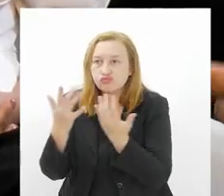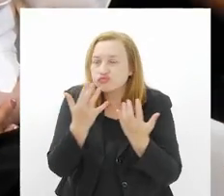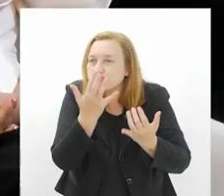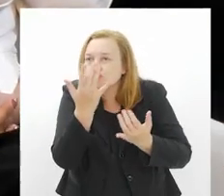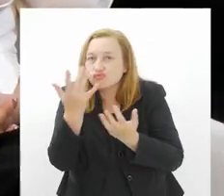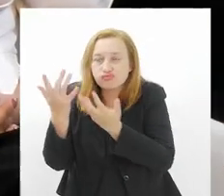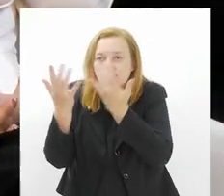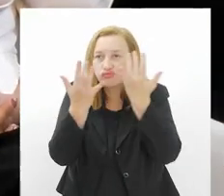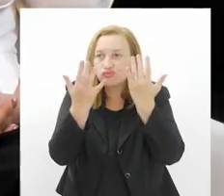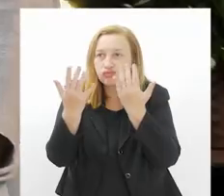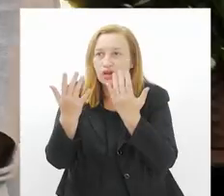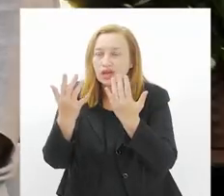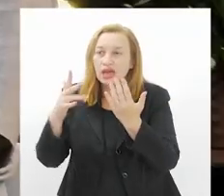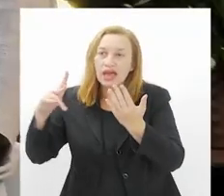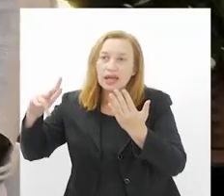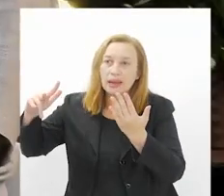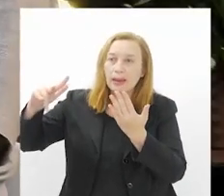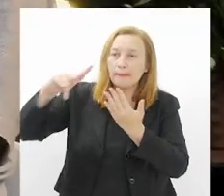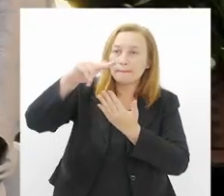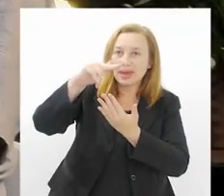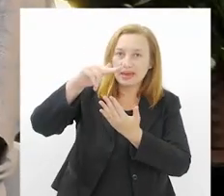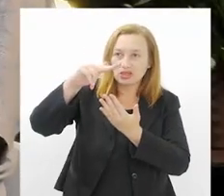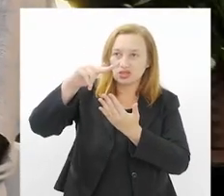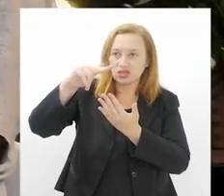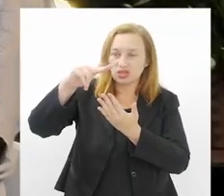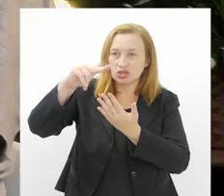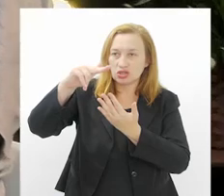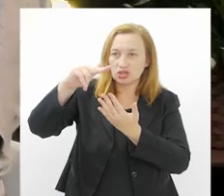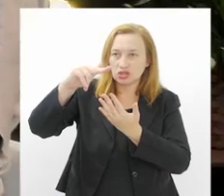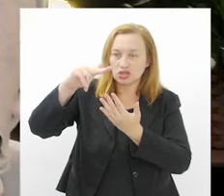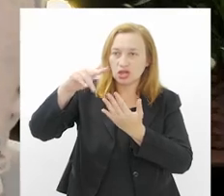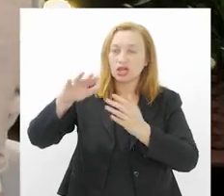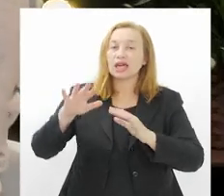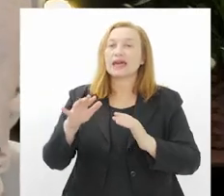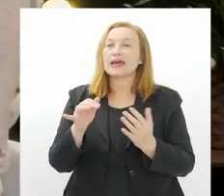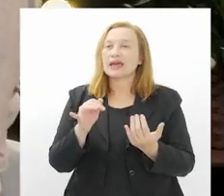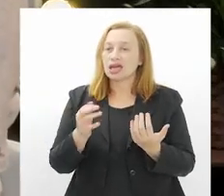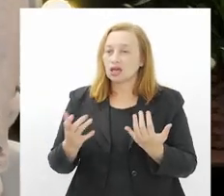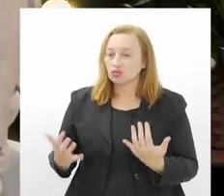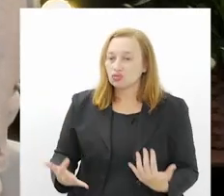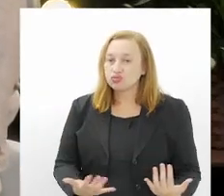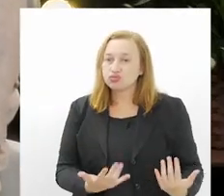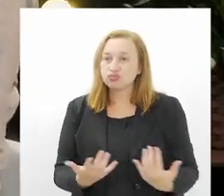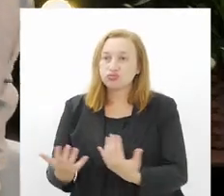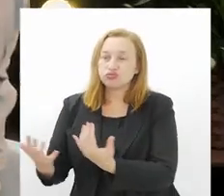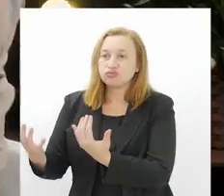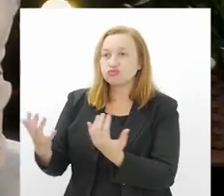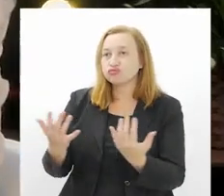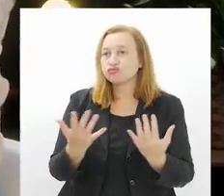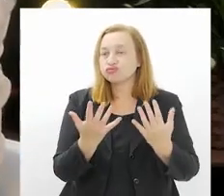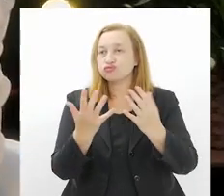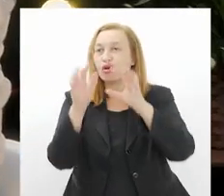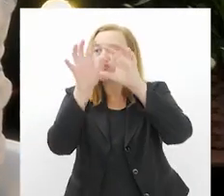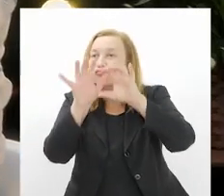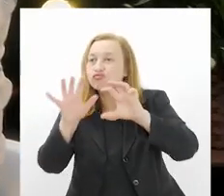essa fumaça proveniente da queimada, ela impede a formação da nuvem de chuva. Será que é